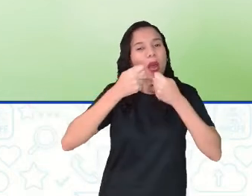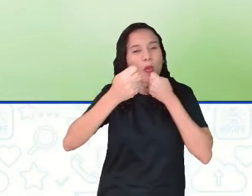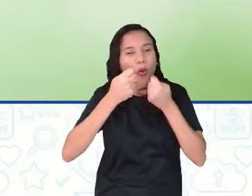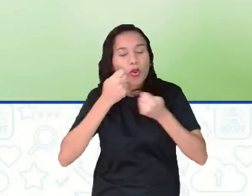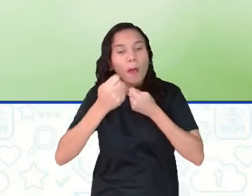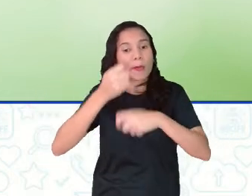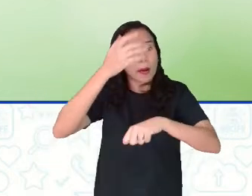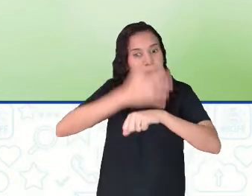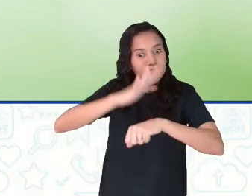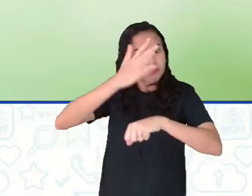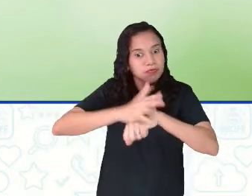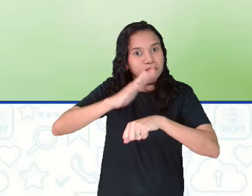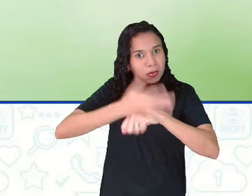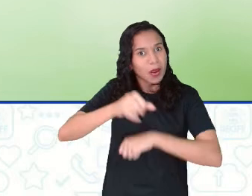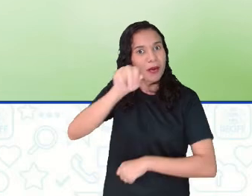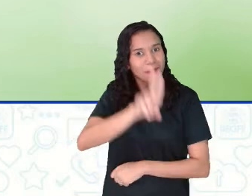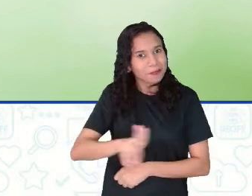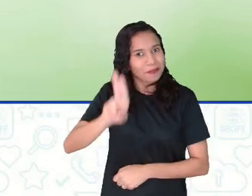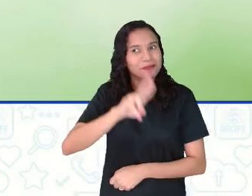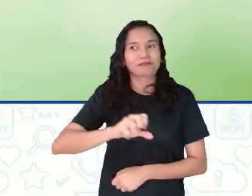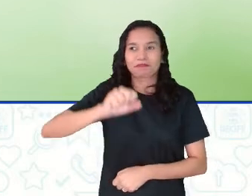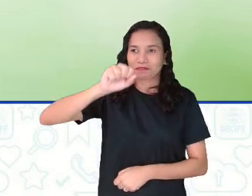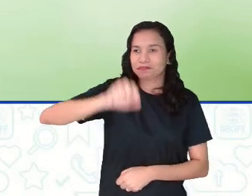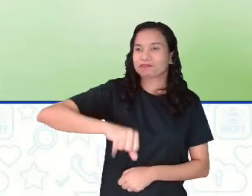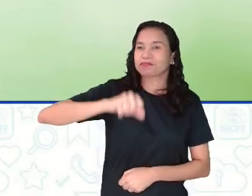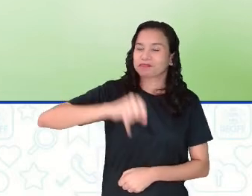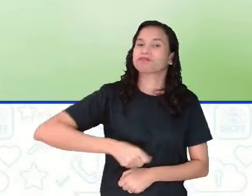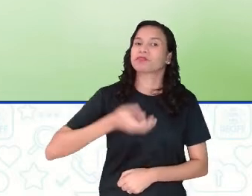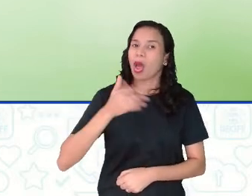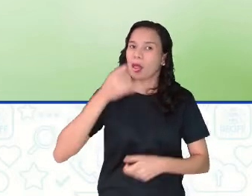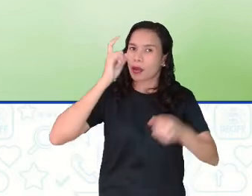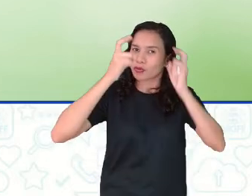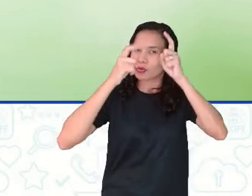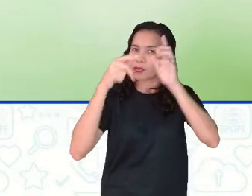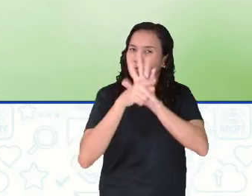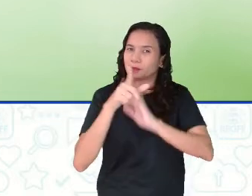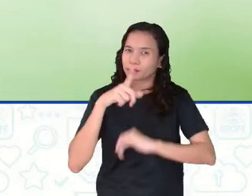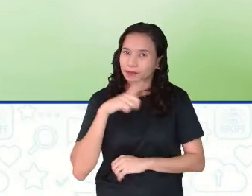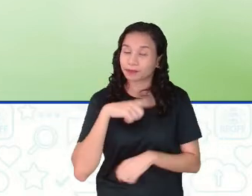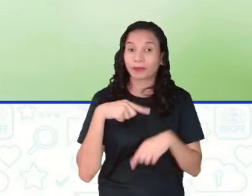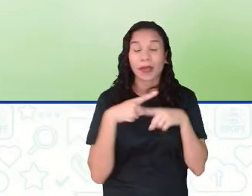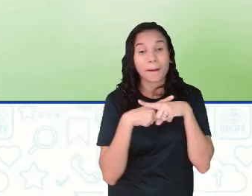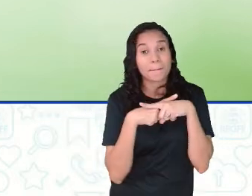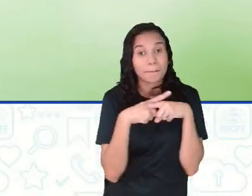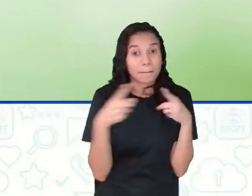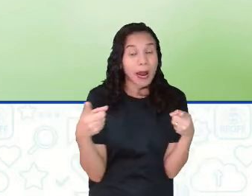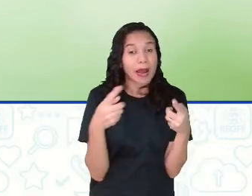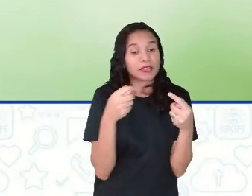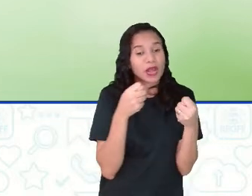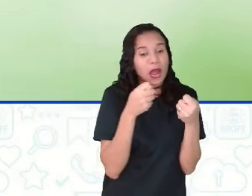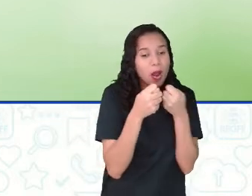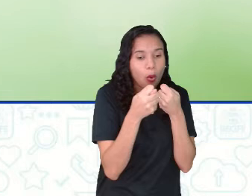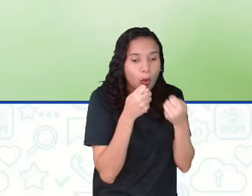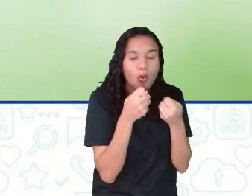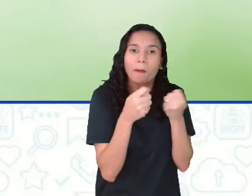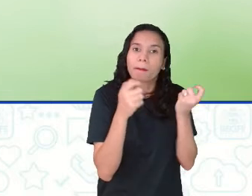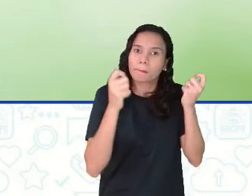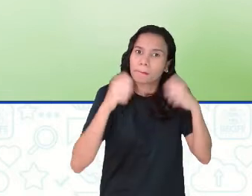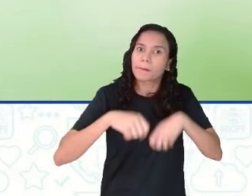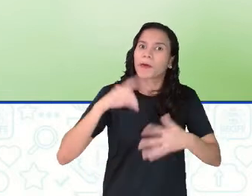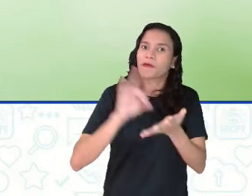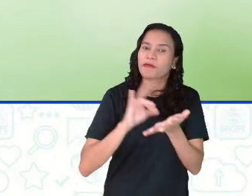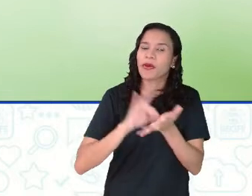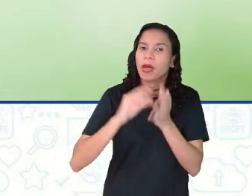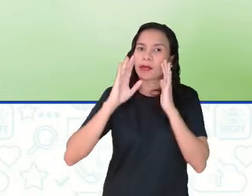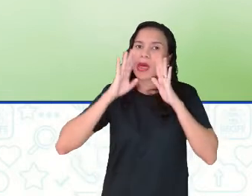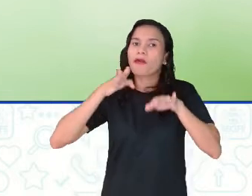a pleno vapor. Precisa sim. Ninguém está discutindo isso, né? Mas essa economia, ela pode muito bem girar